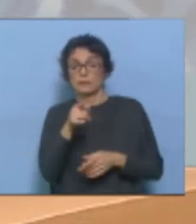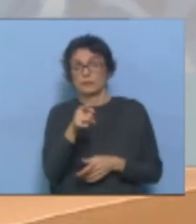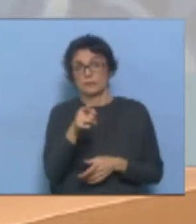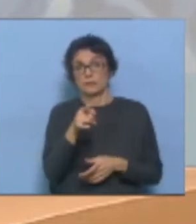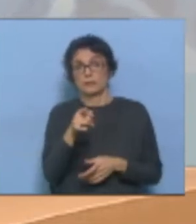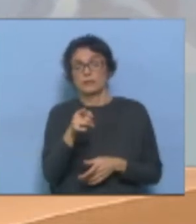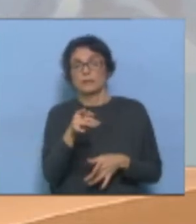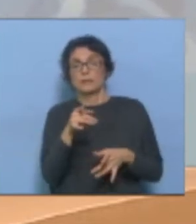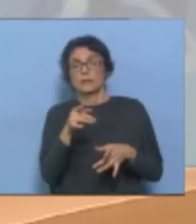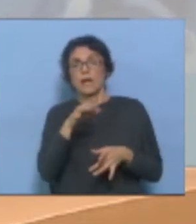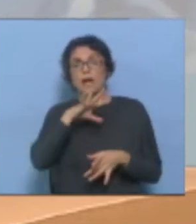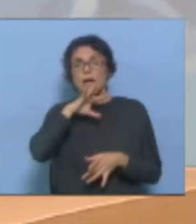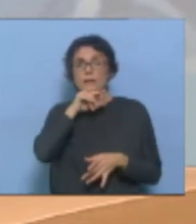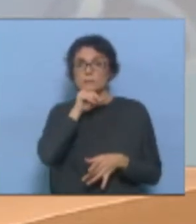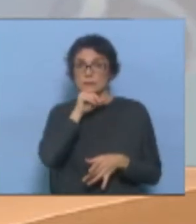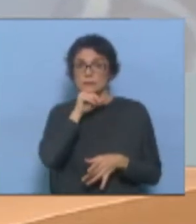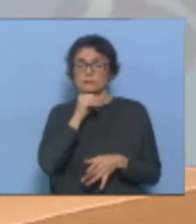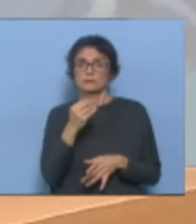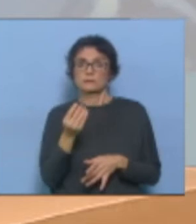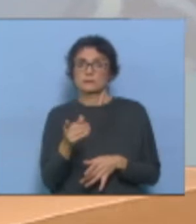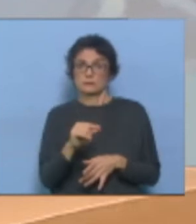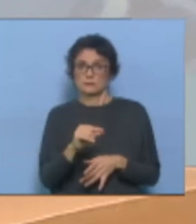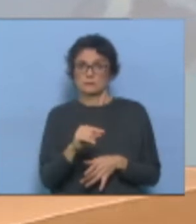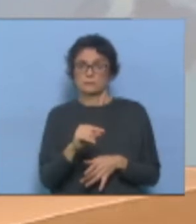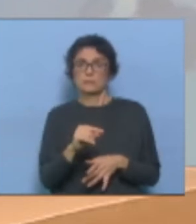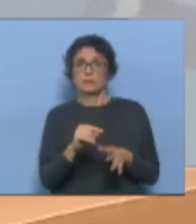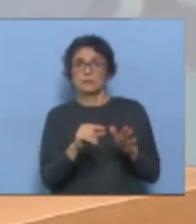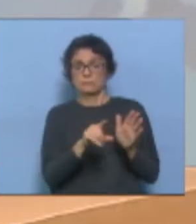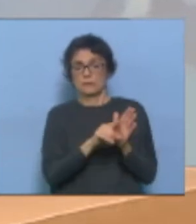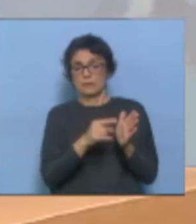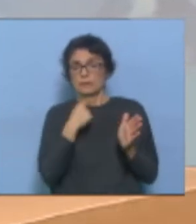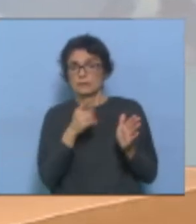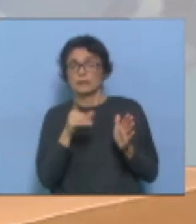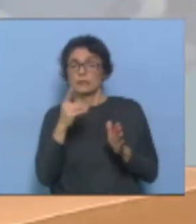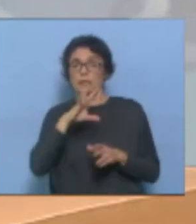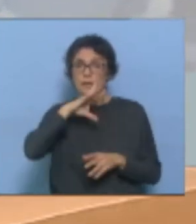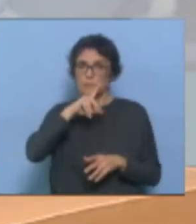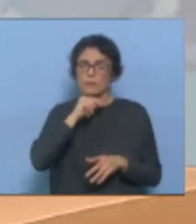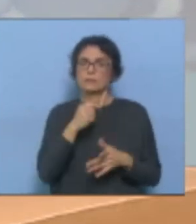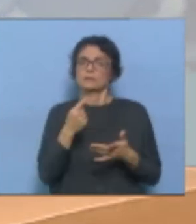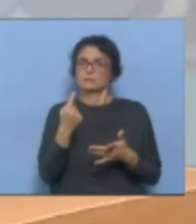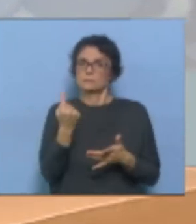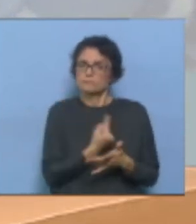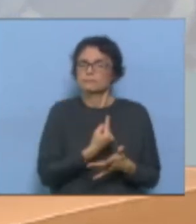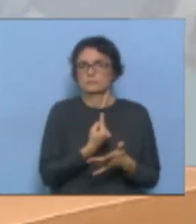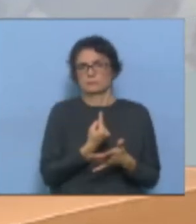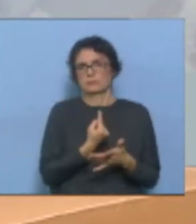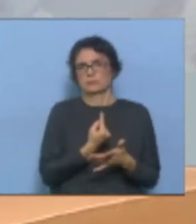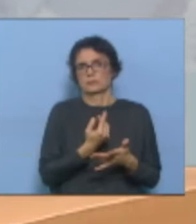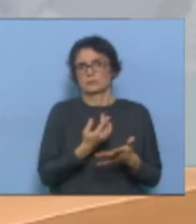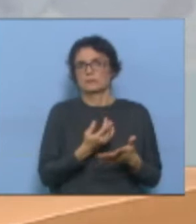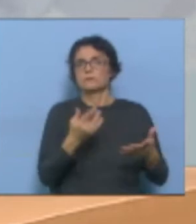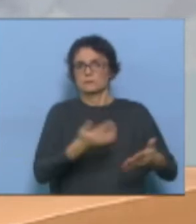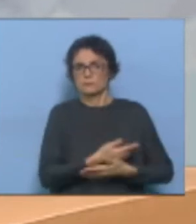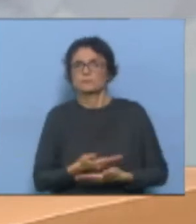Portanto, a lei exigia, portanto, essa purificação. E depois a oferta também um sacrifício, portanto, de